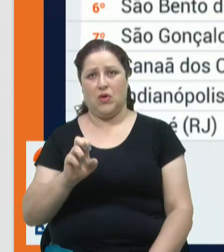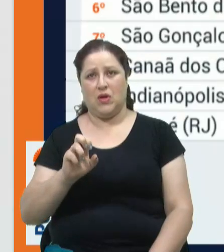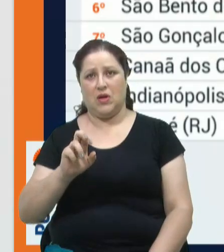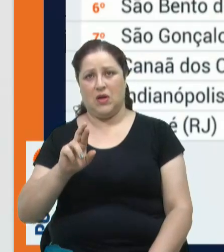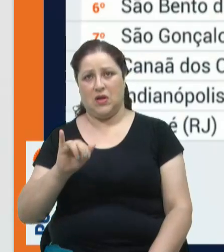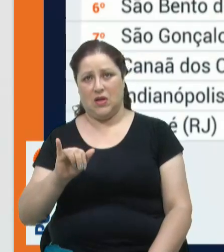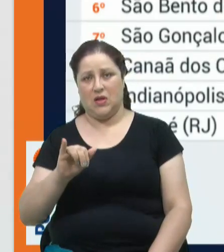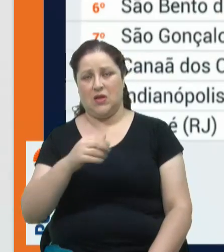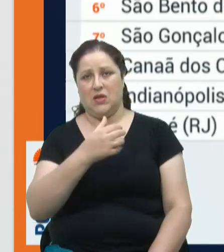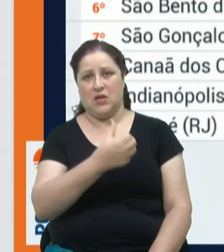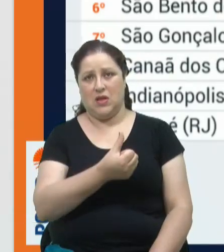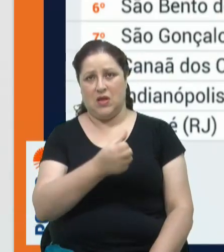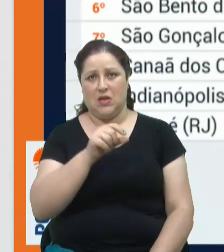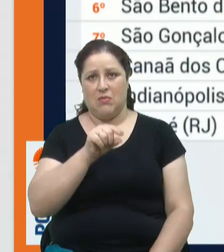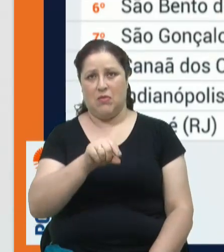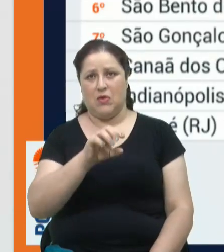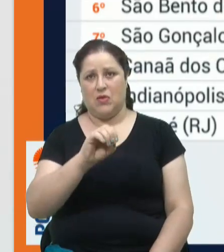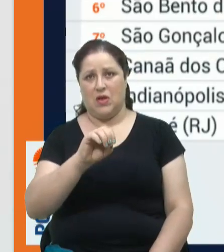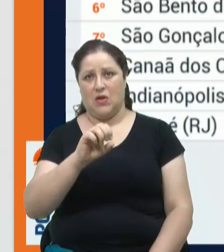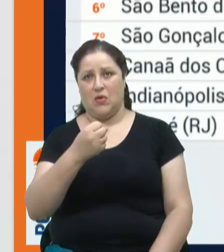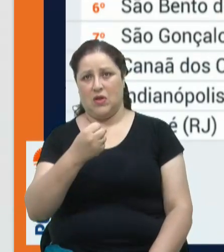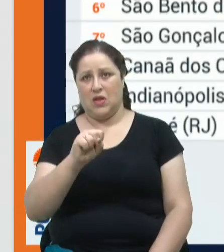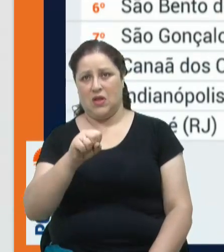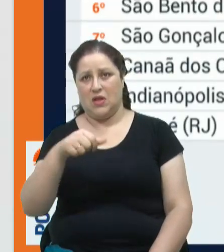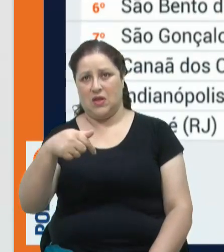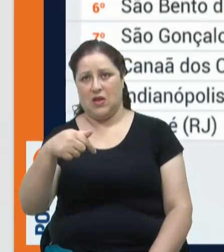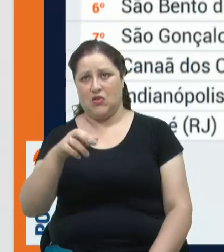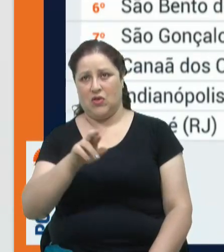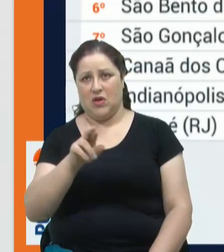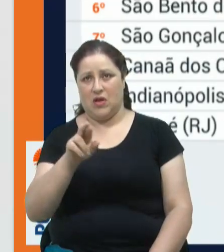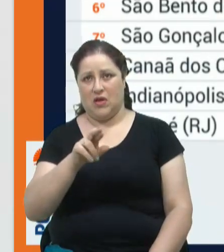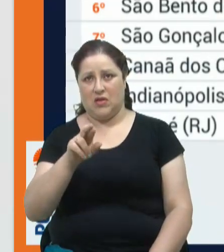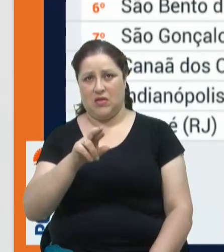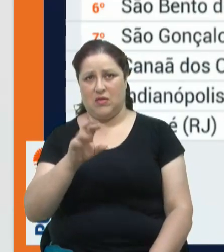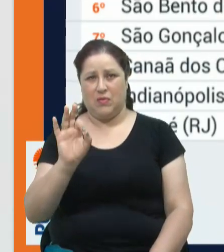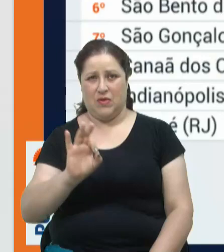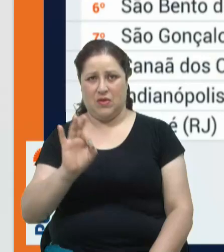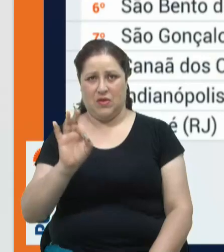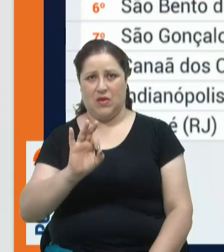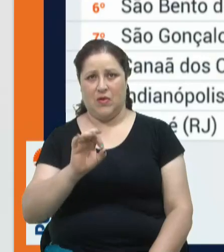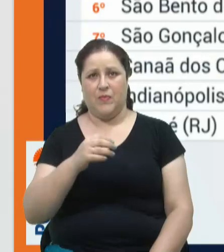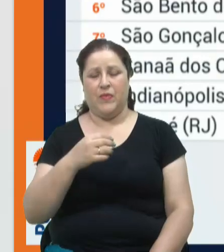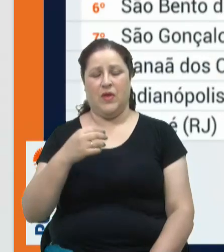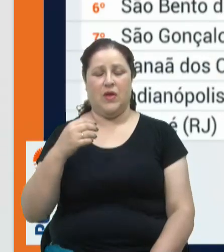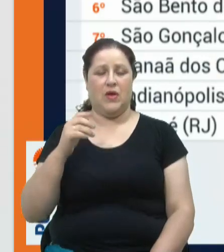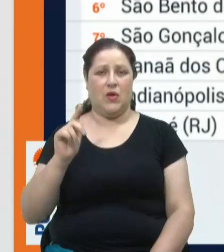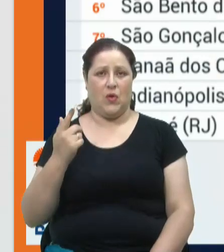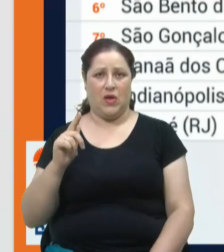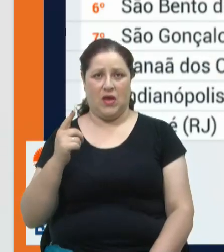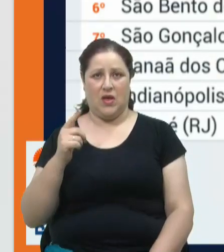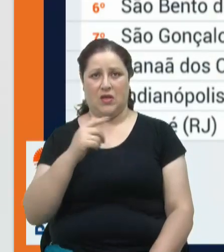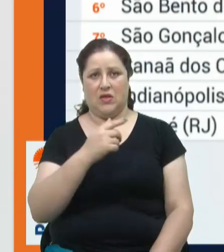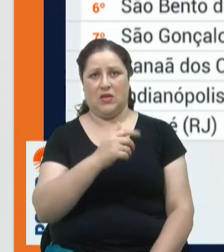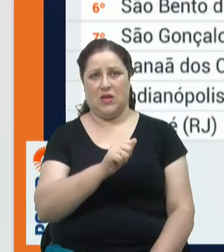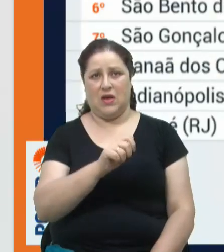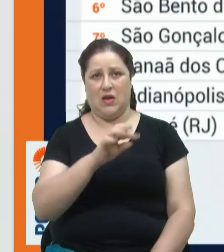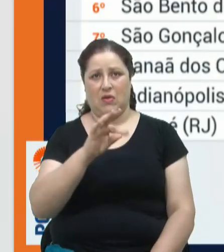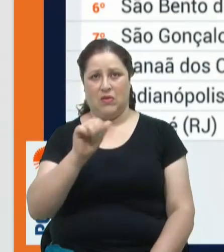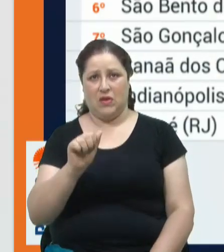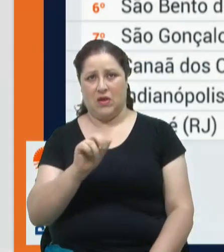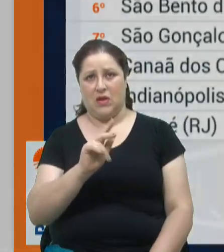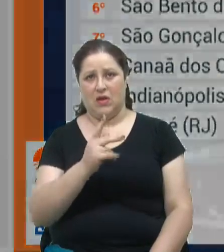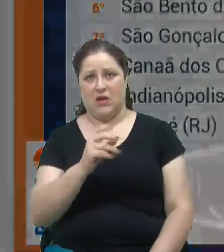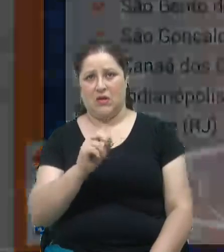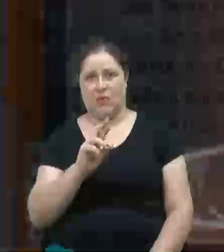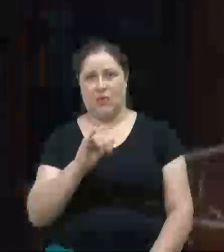6.087 na proporção. O segundo é Alto Horizonte, de Goiás, com R$ 4.063.